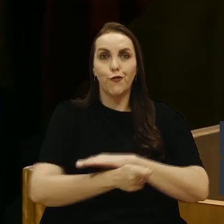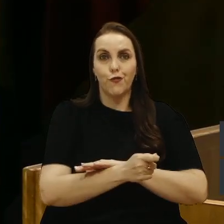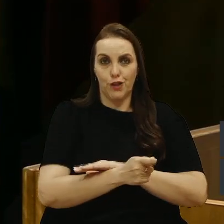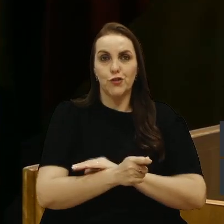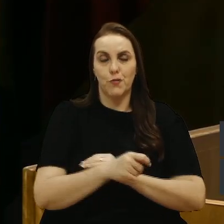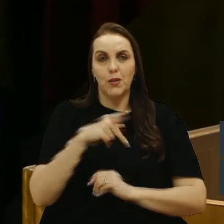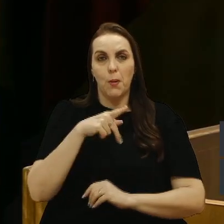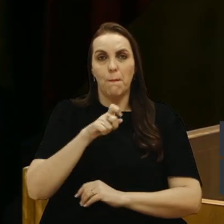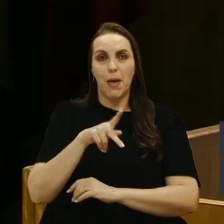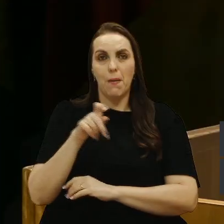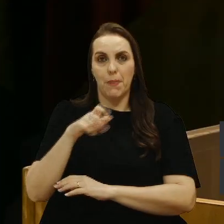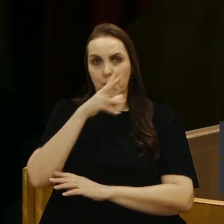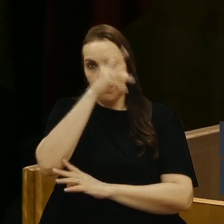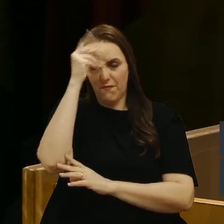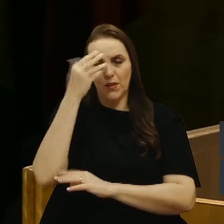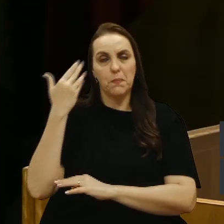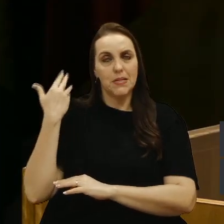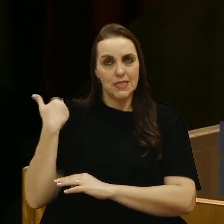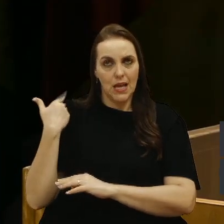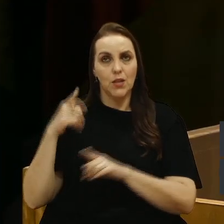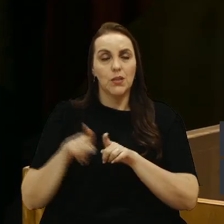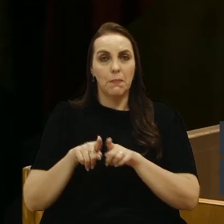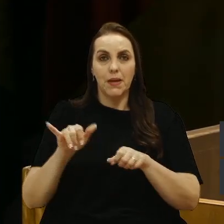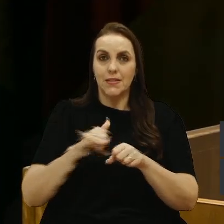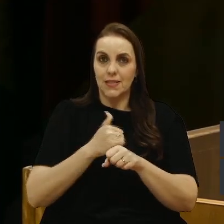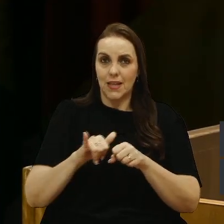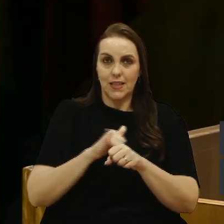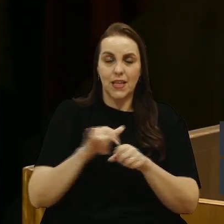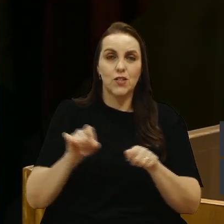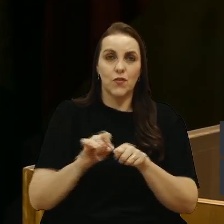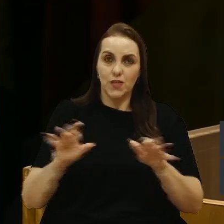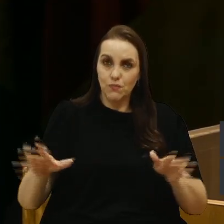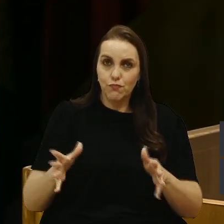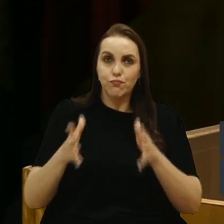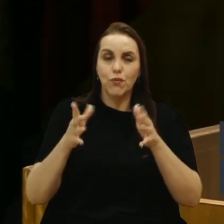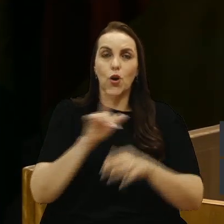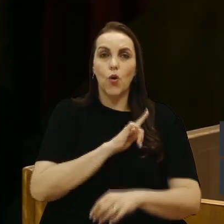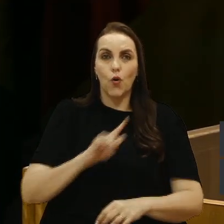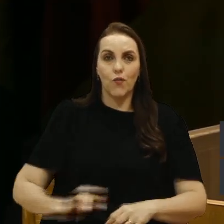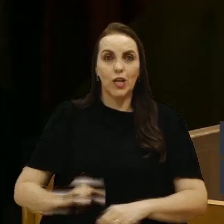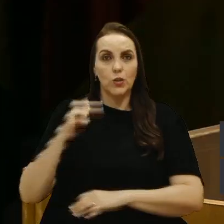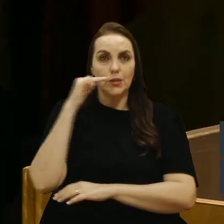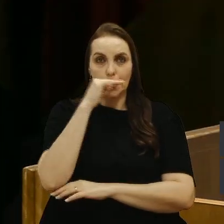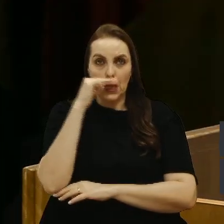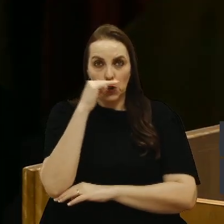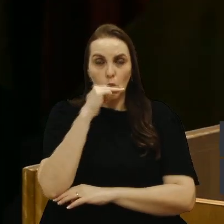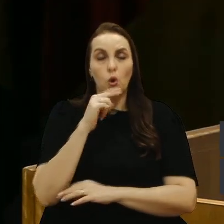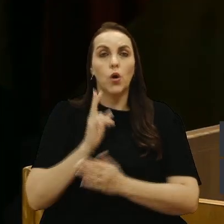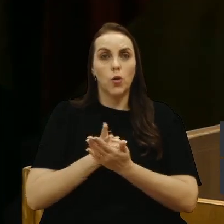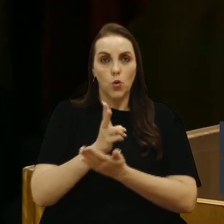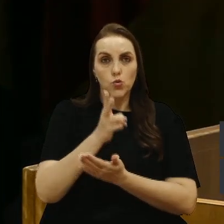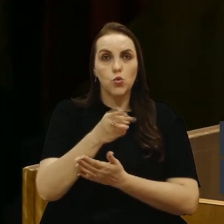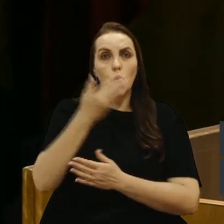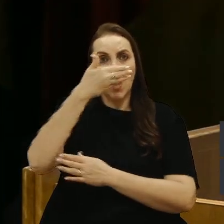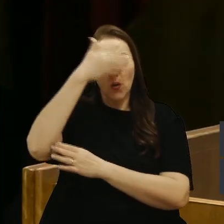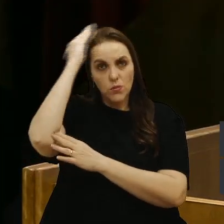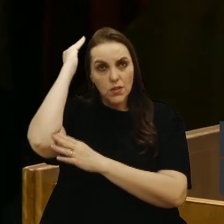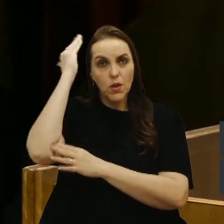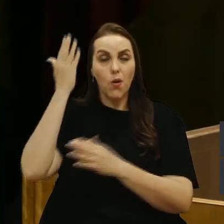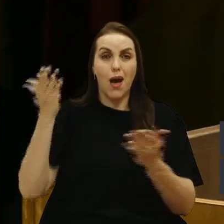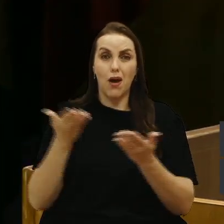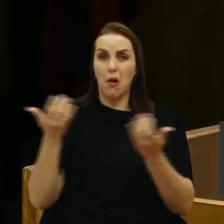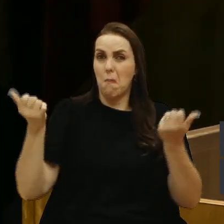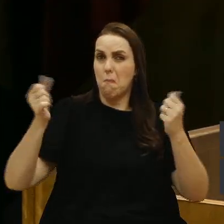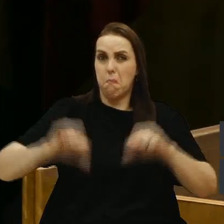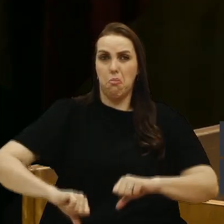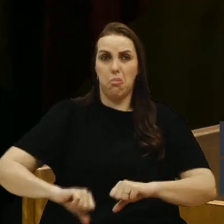inegável a manutenção da estratégia promovida pelo governo Sartori, com a manutenção do governo Alceu e agora essa tragédia com o